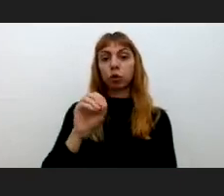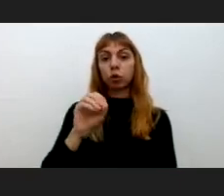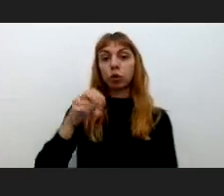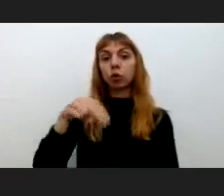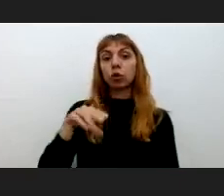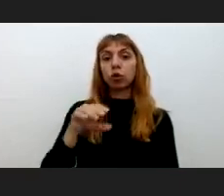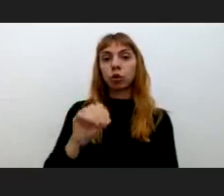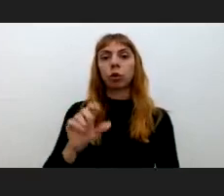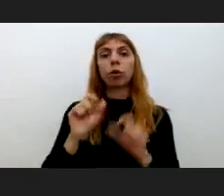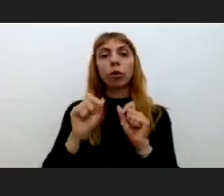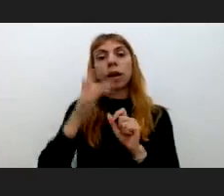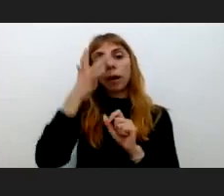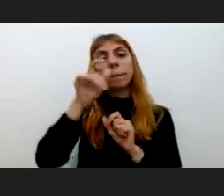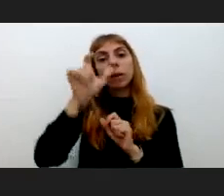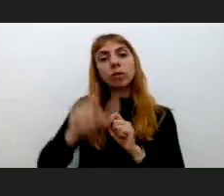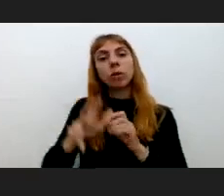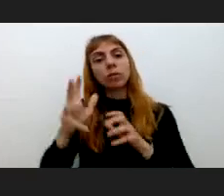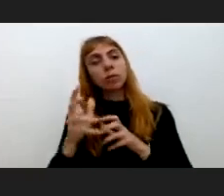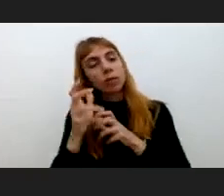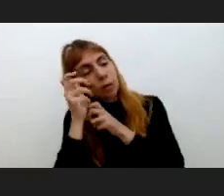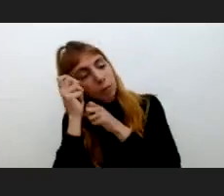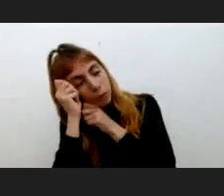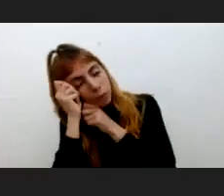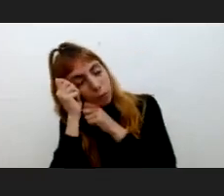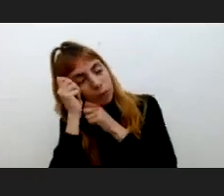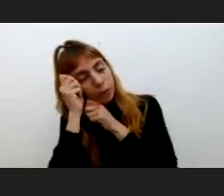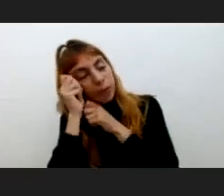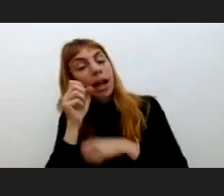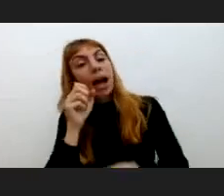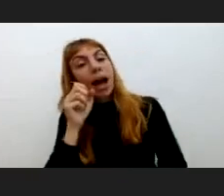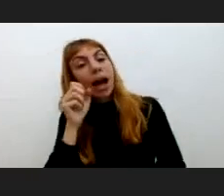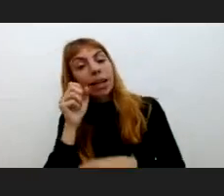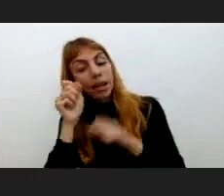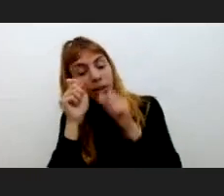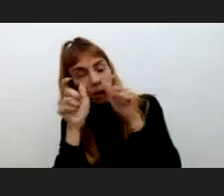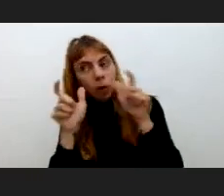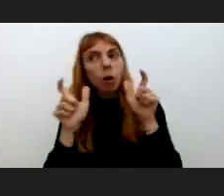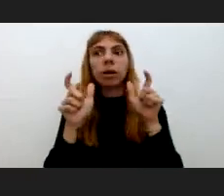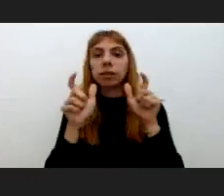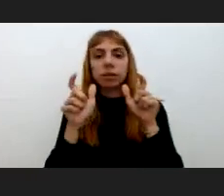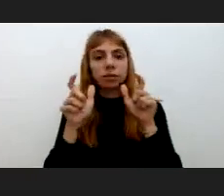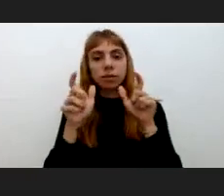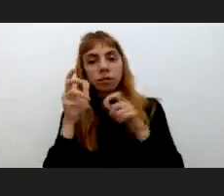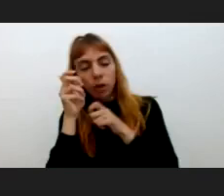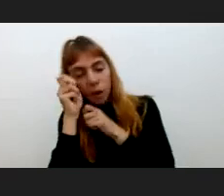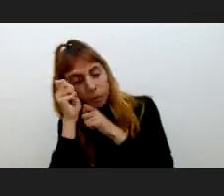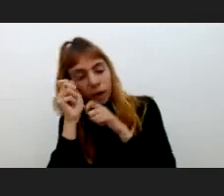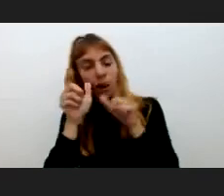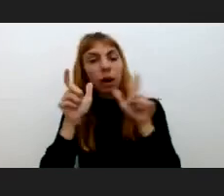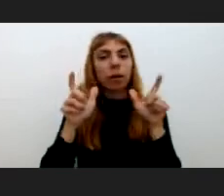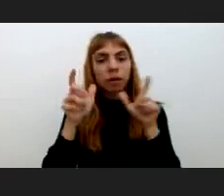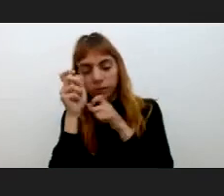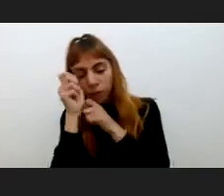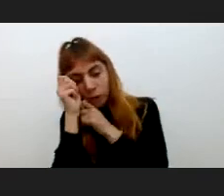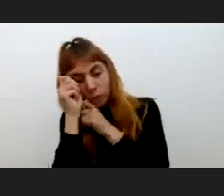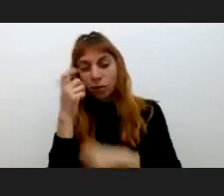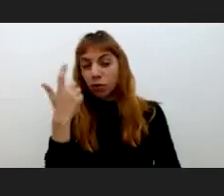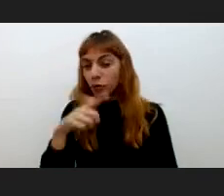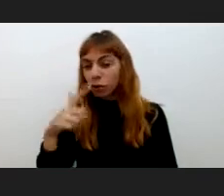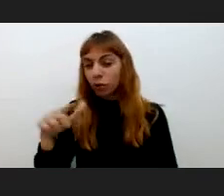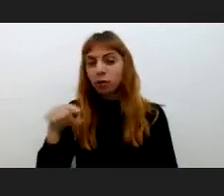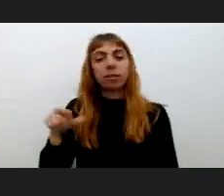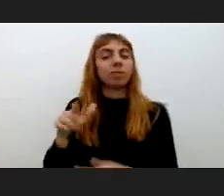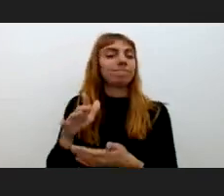respiração normal, ela meio que acorda um pouco durante a noite. E como ela não acorda, ela fica